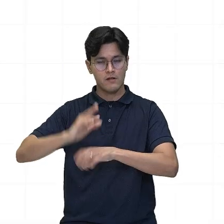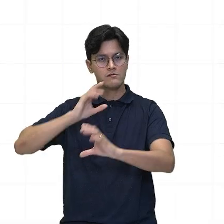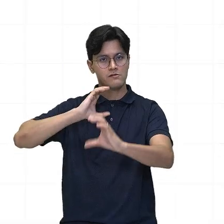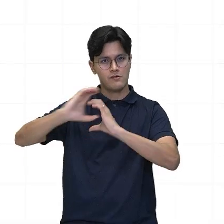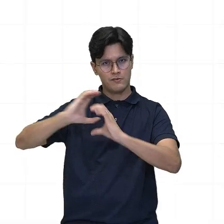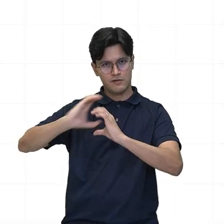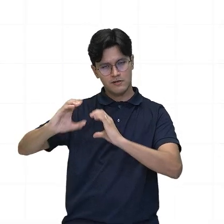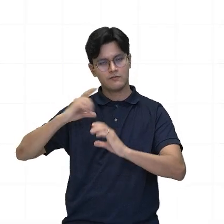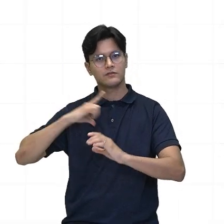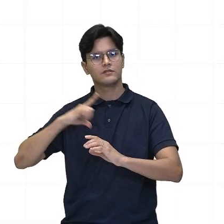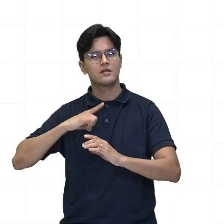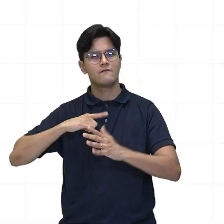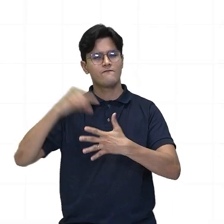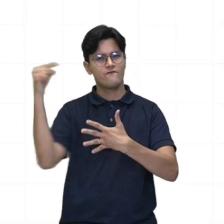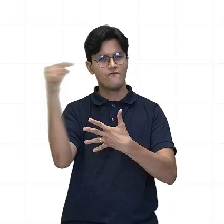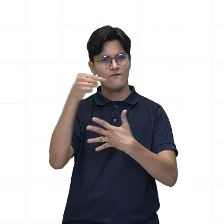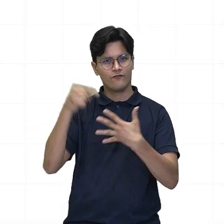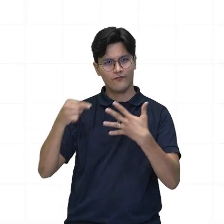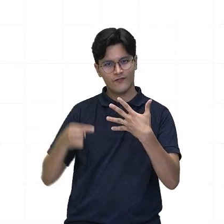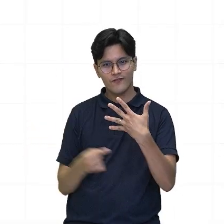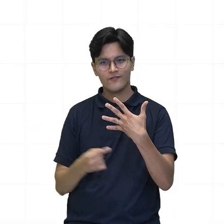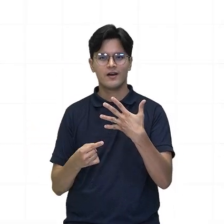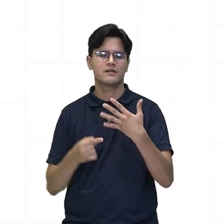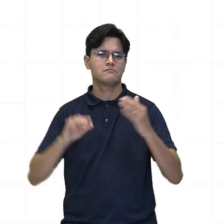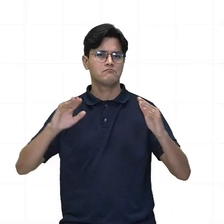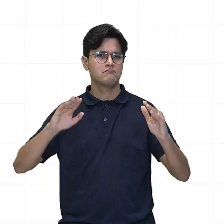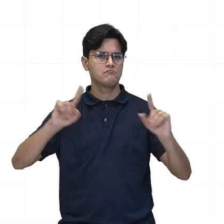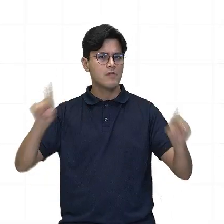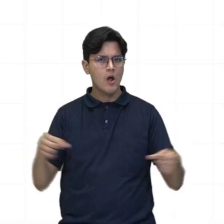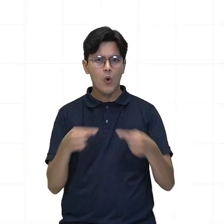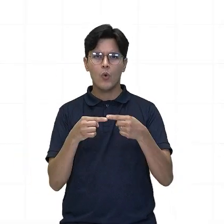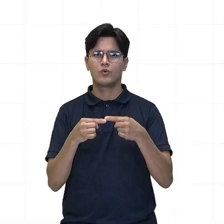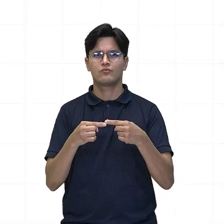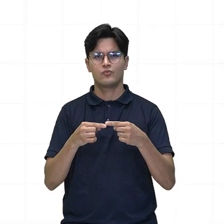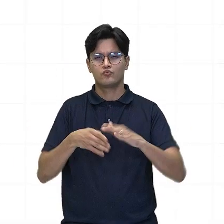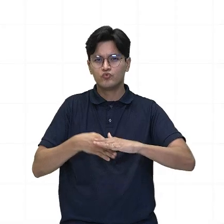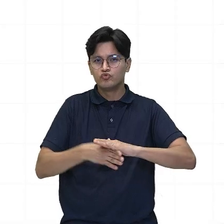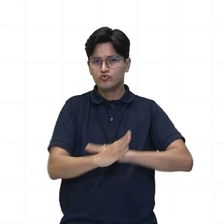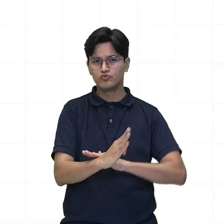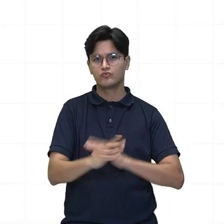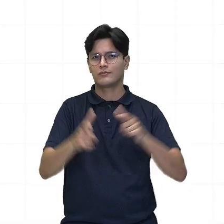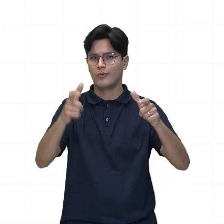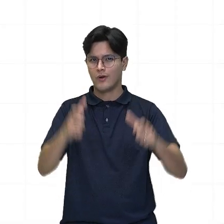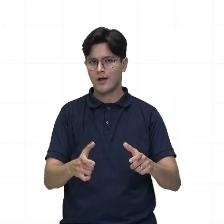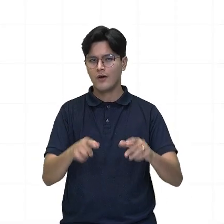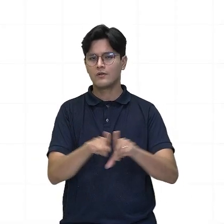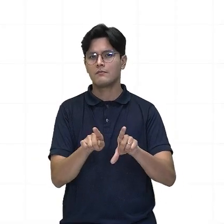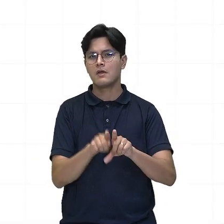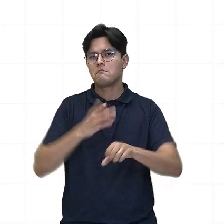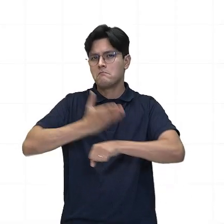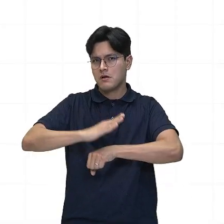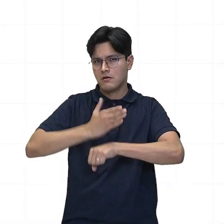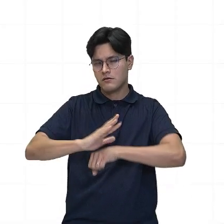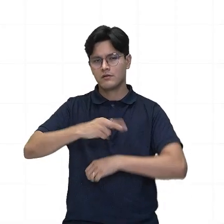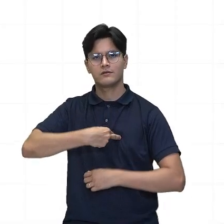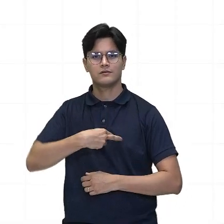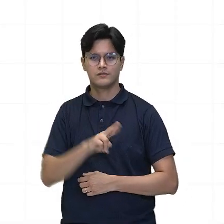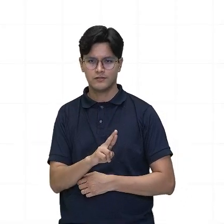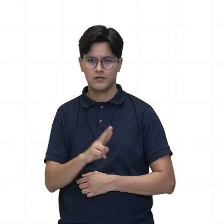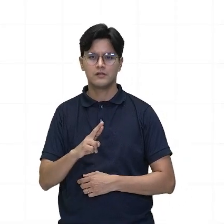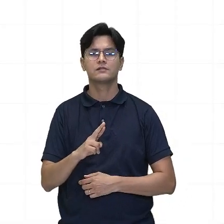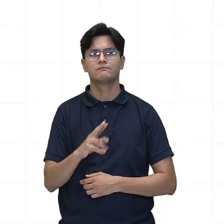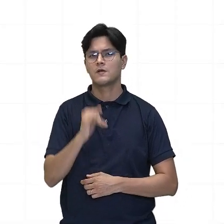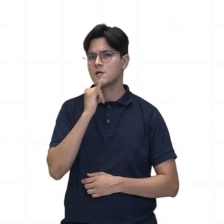variam entre as tradições religiosas e os costumes locais. Elas incluem orações,